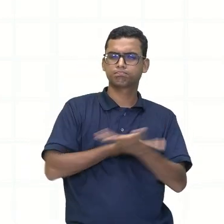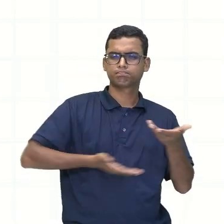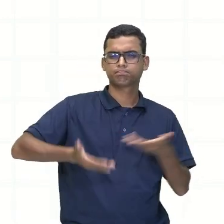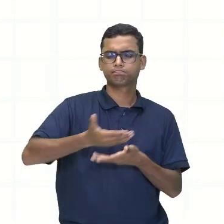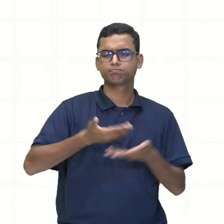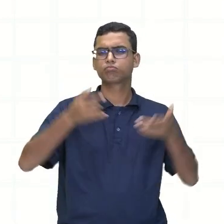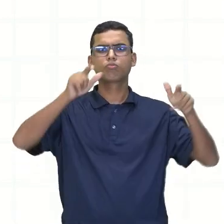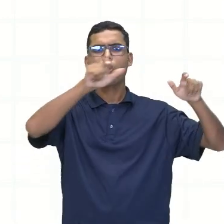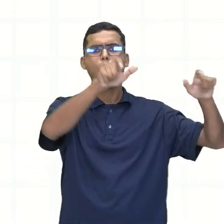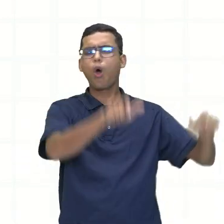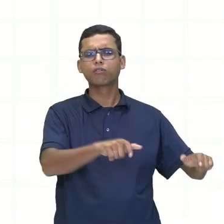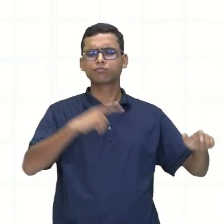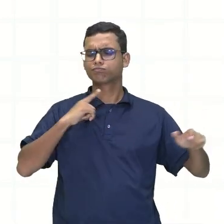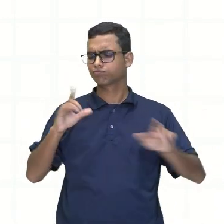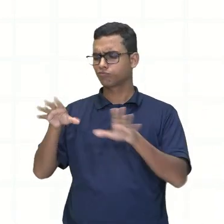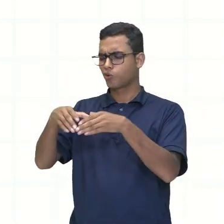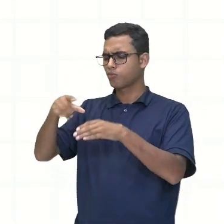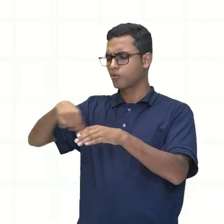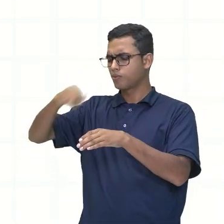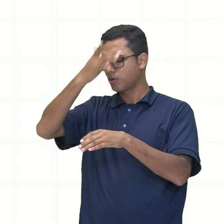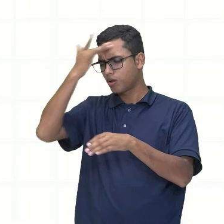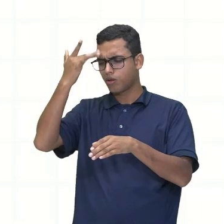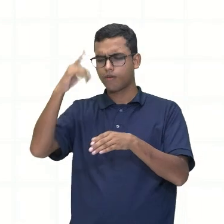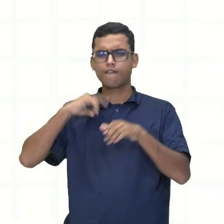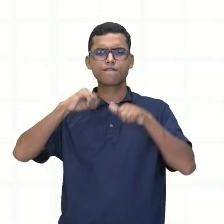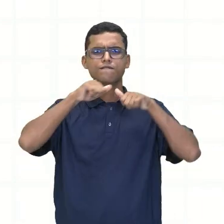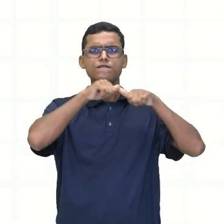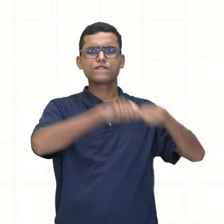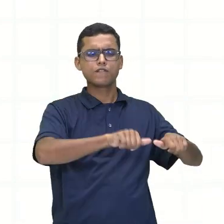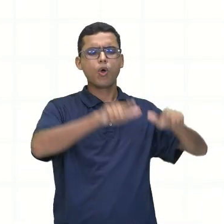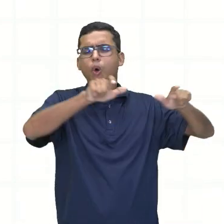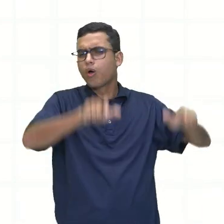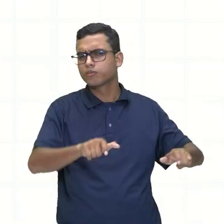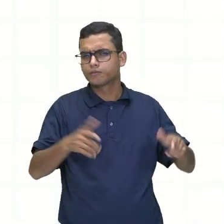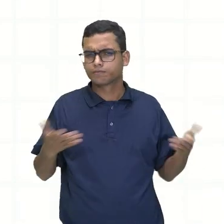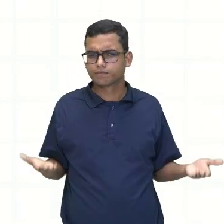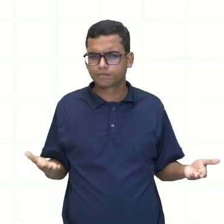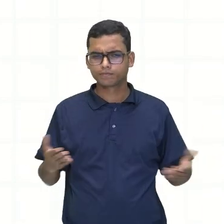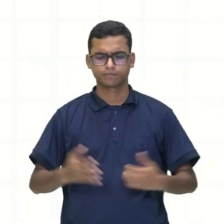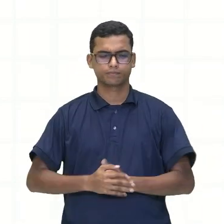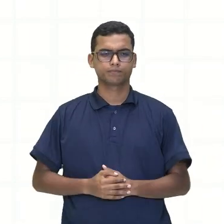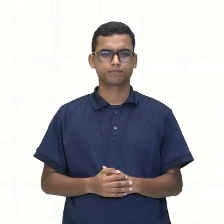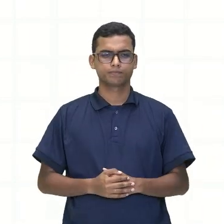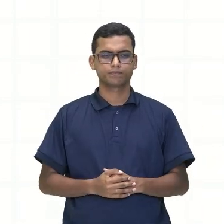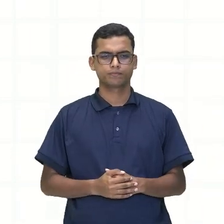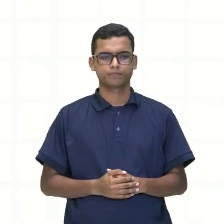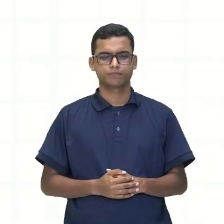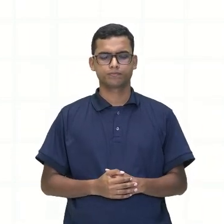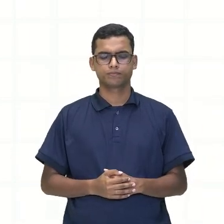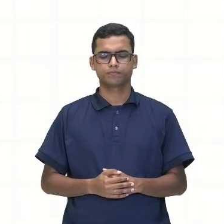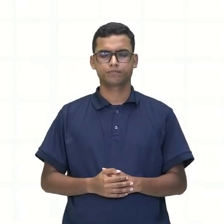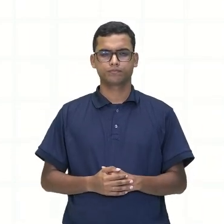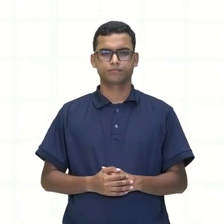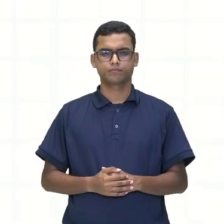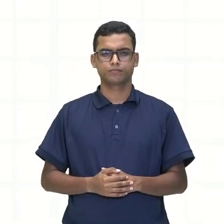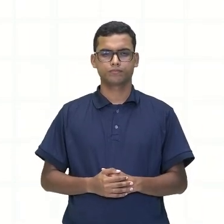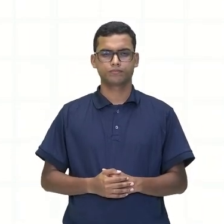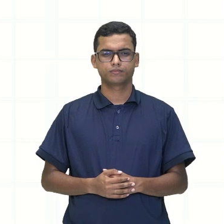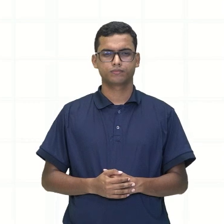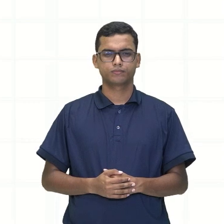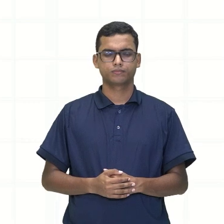ficaram? Eu posso falar direto, tá? Era hotel, era